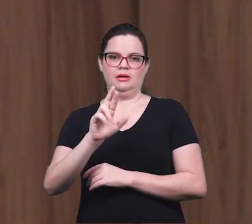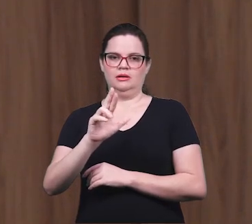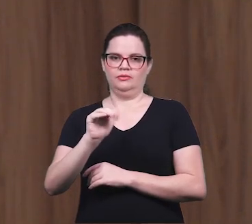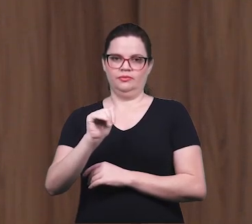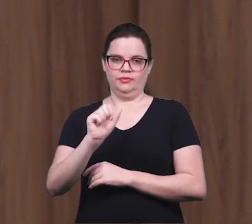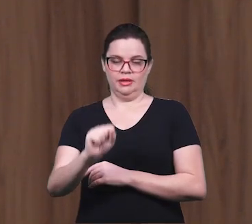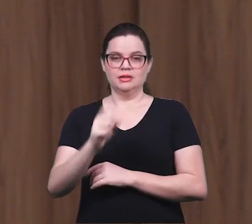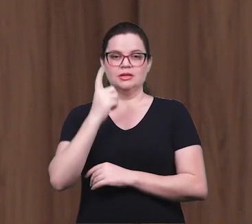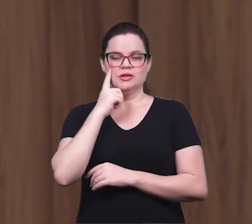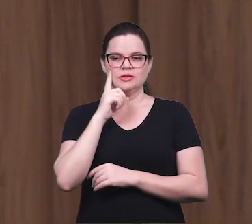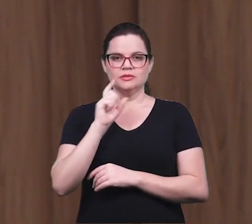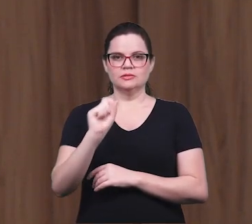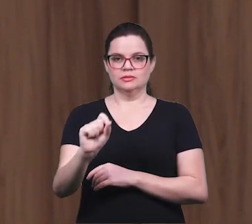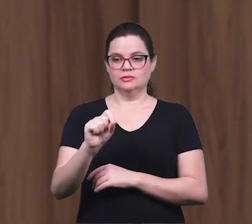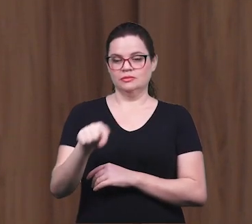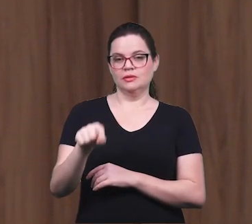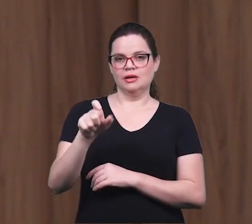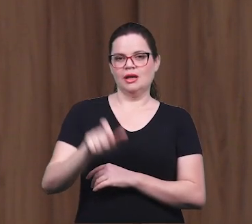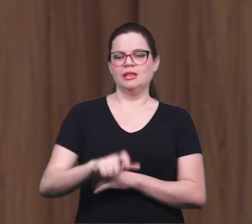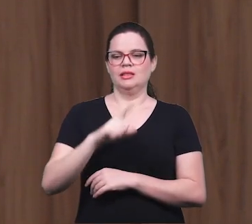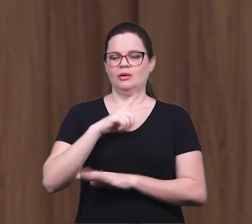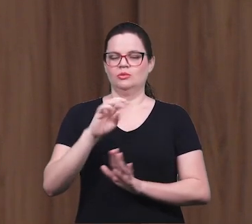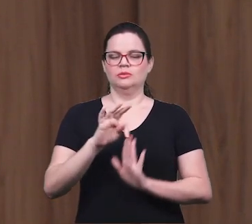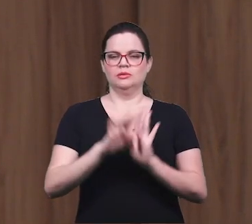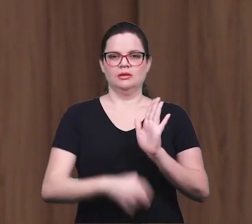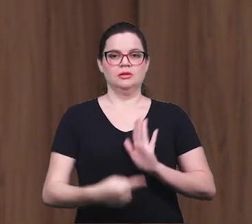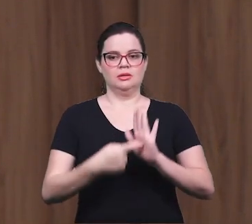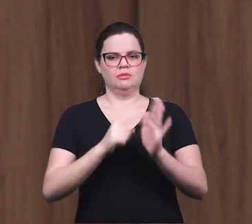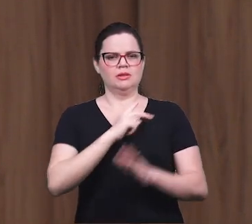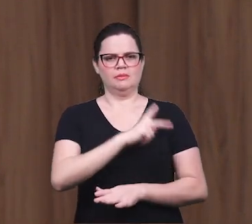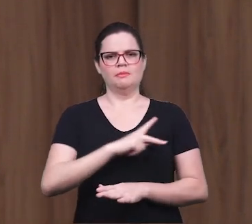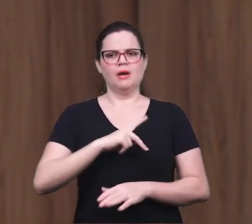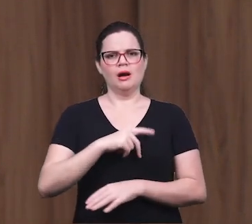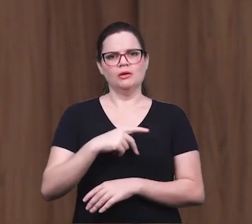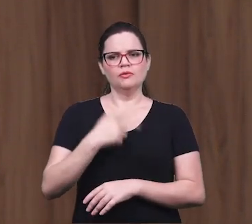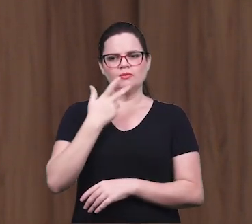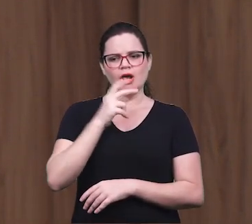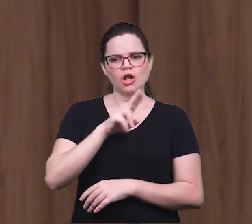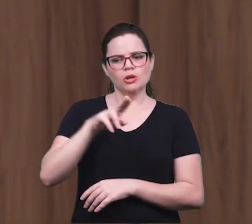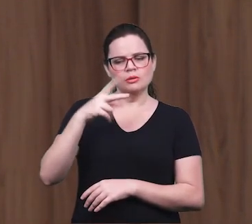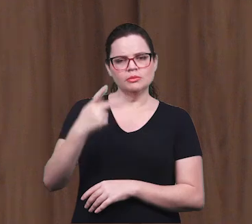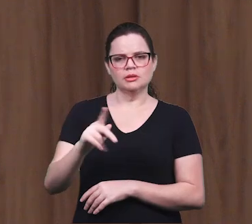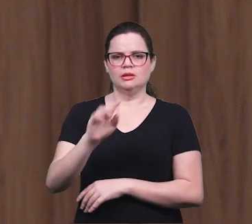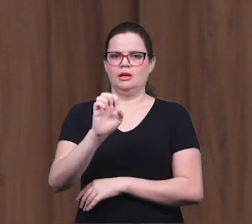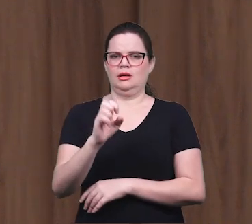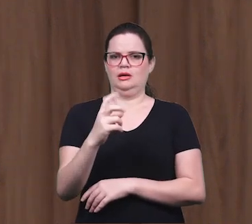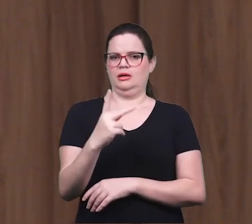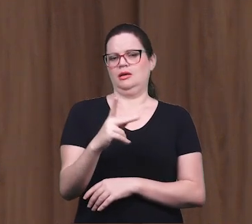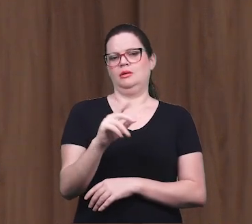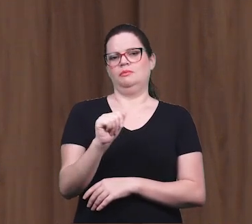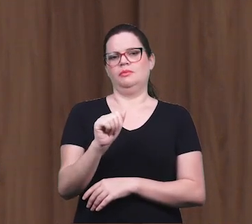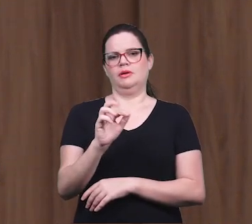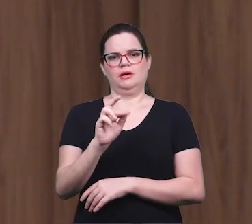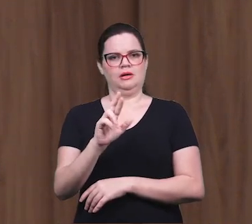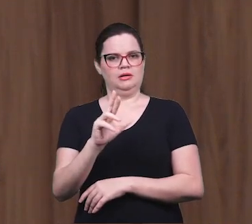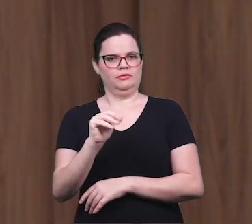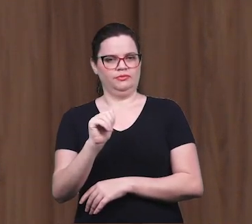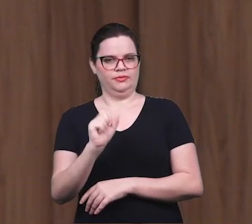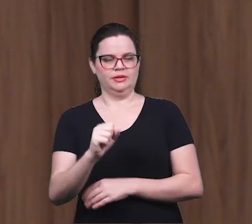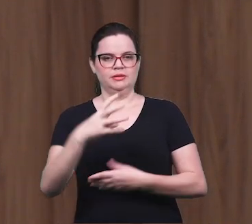bíblico onde Epáfras é mencionado pelo apóstolo Paulo, que está no capítulo